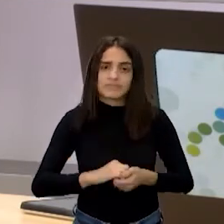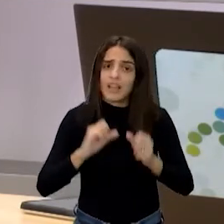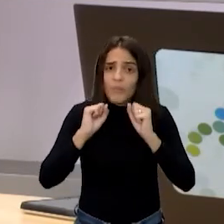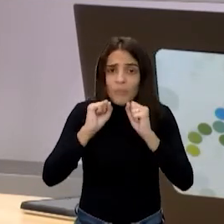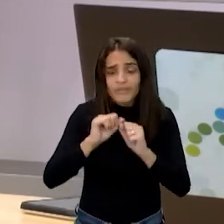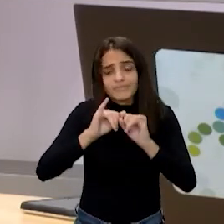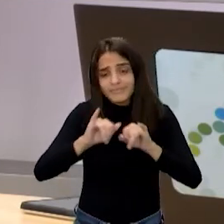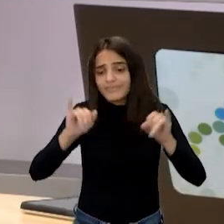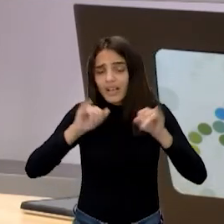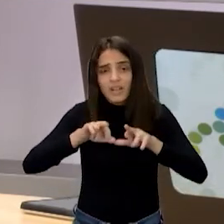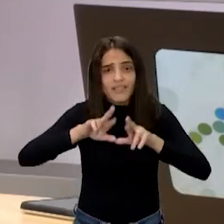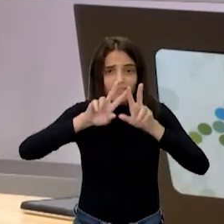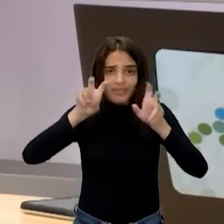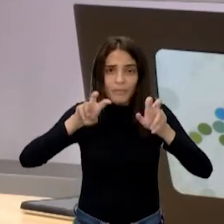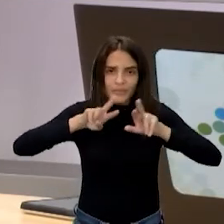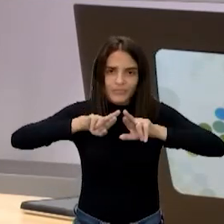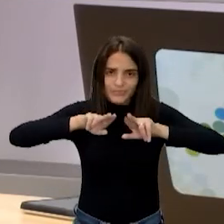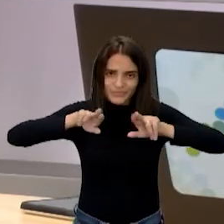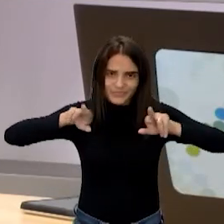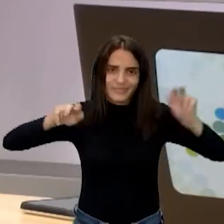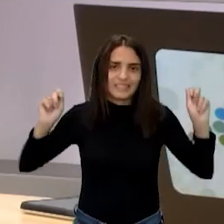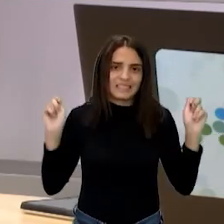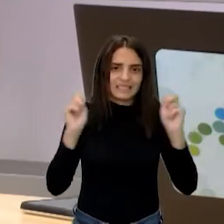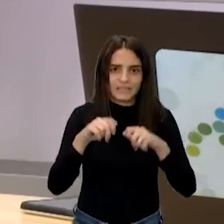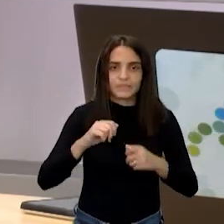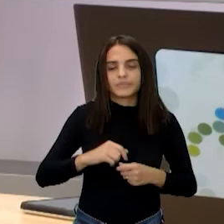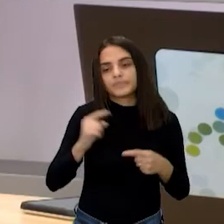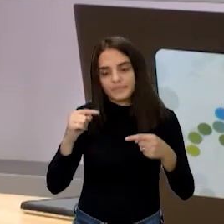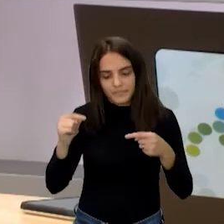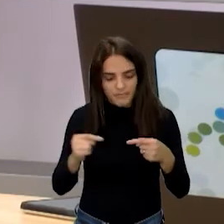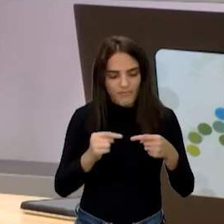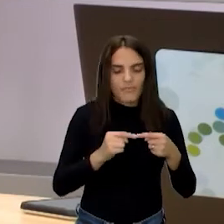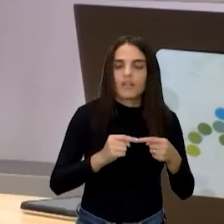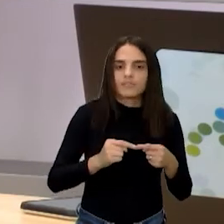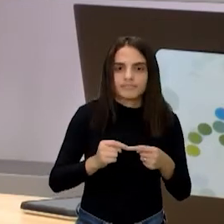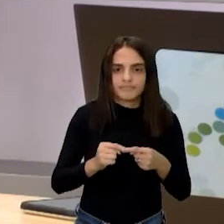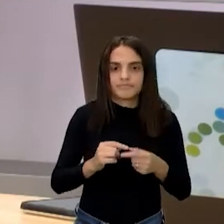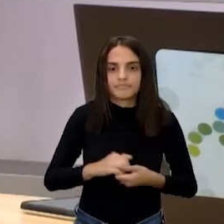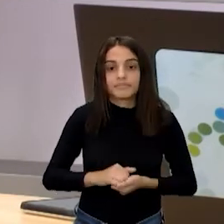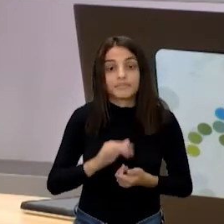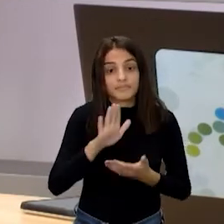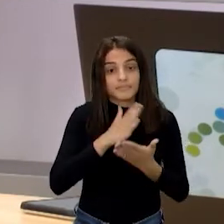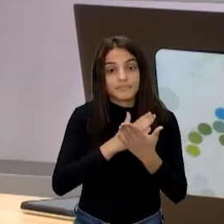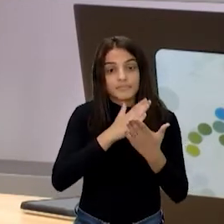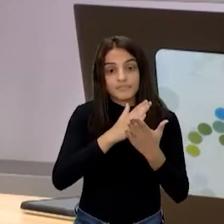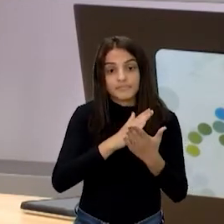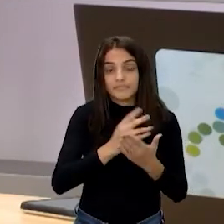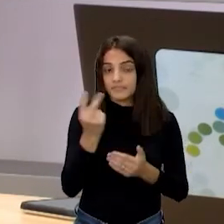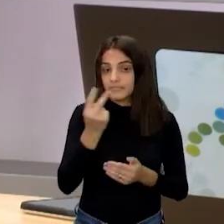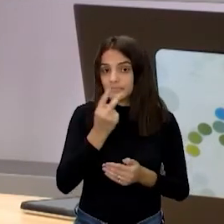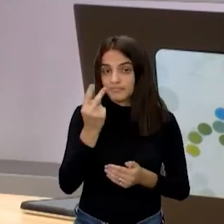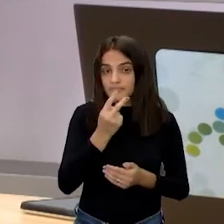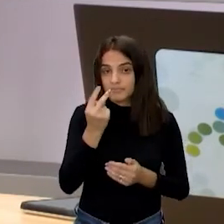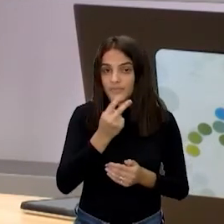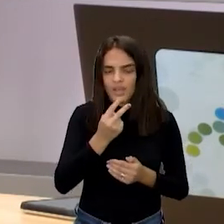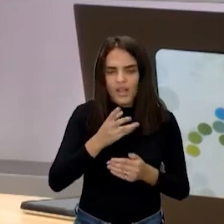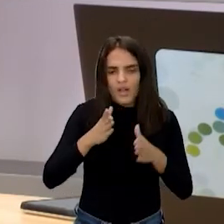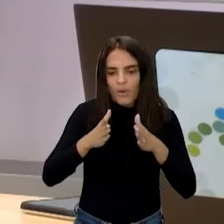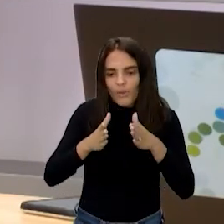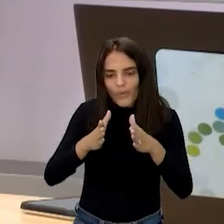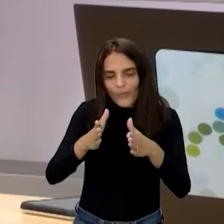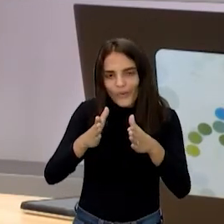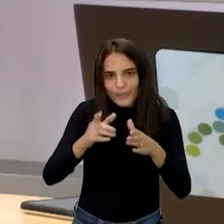divulgando diversos assuntos aí, diversas coisas. Então, assim, está ligado mais à propaganda. No mais, as duas vão seguir o mesmo caminho, que